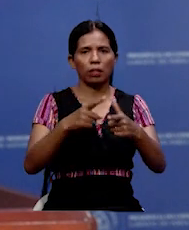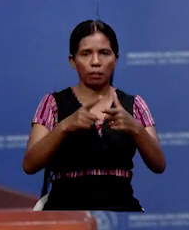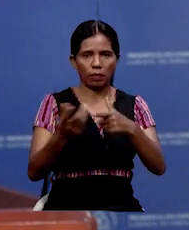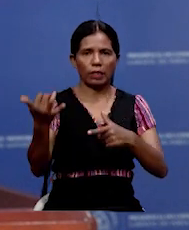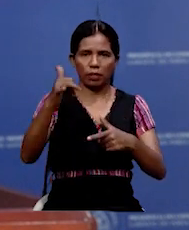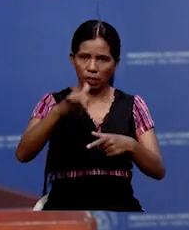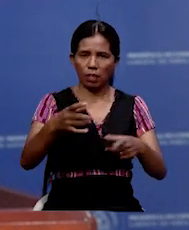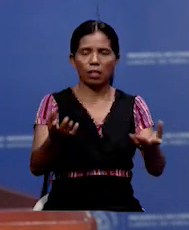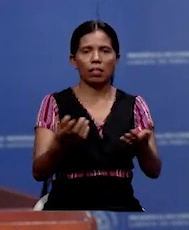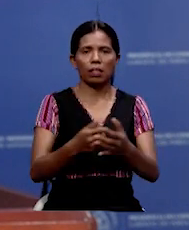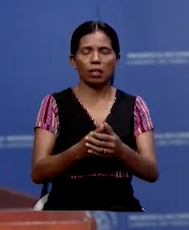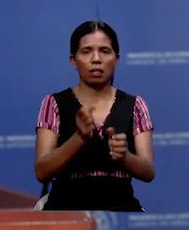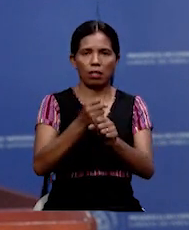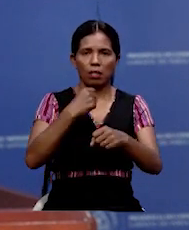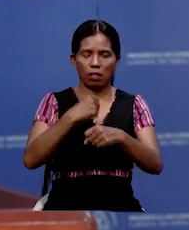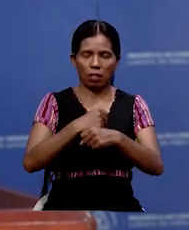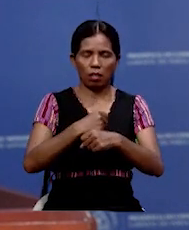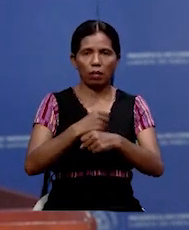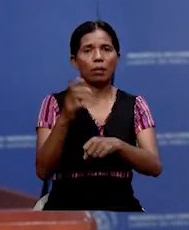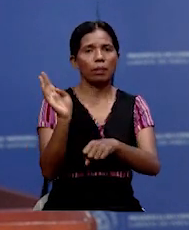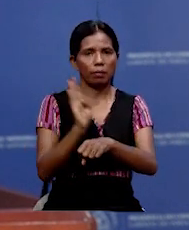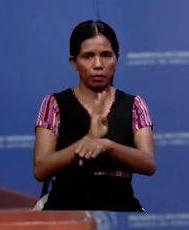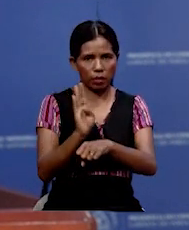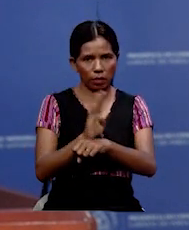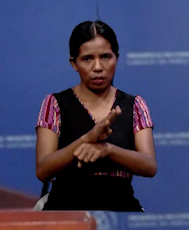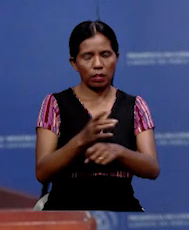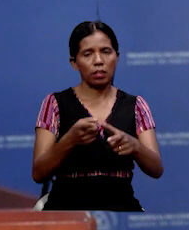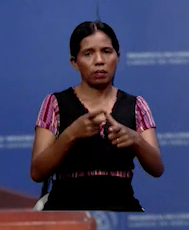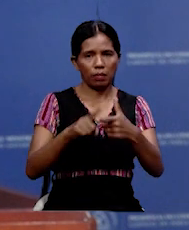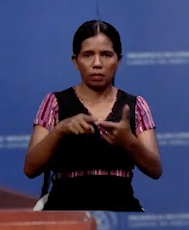sei finança sei halo negociação depois de aprovação